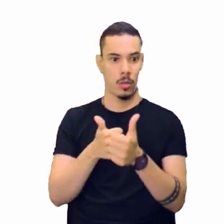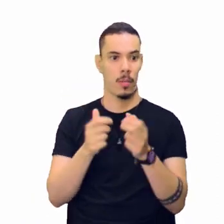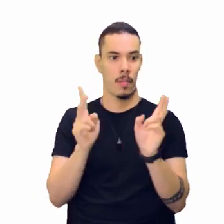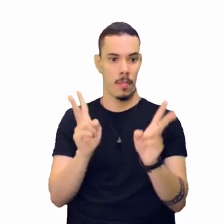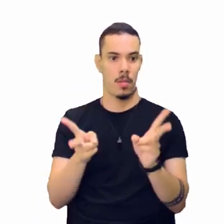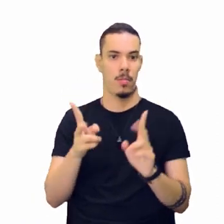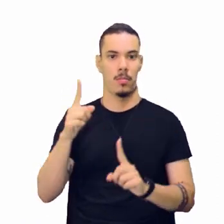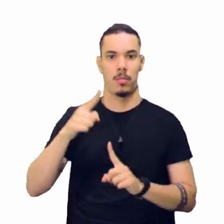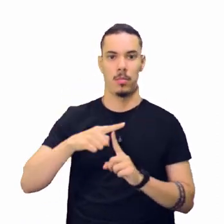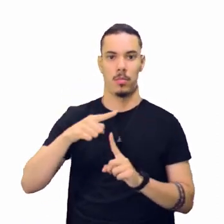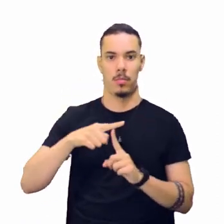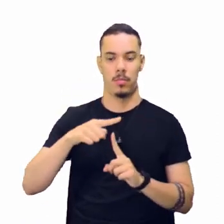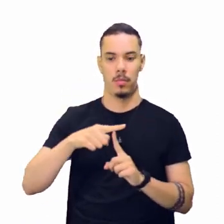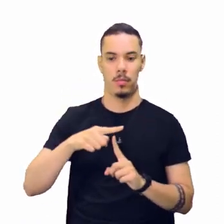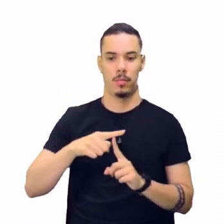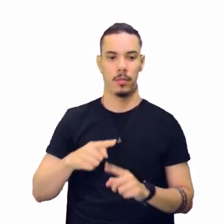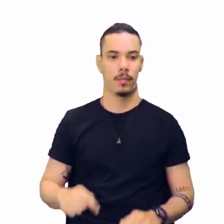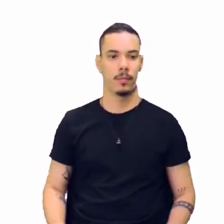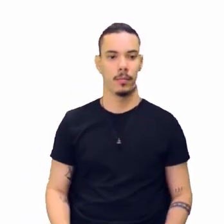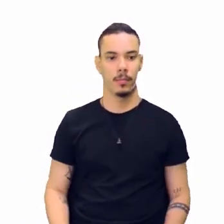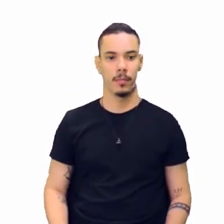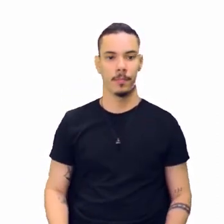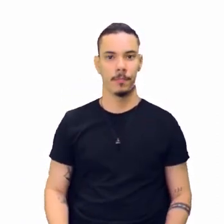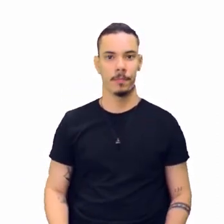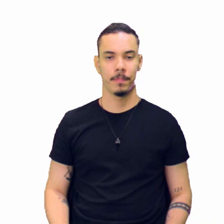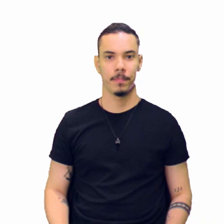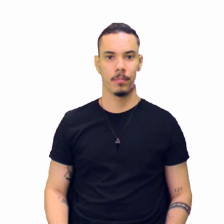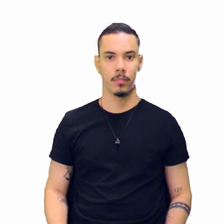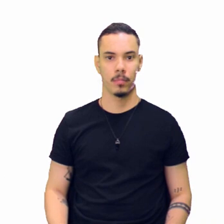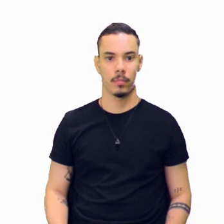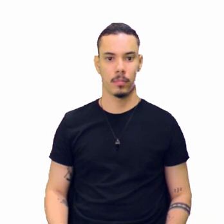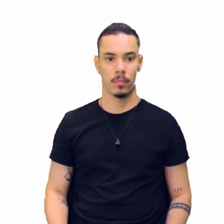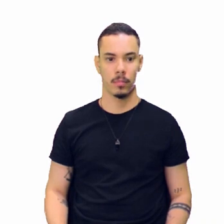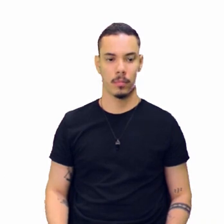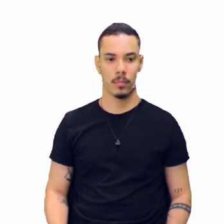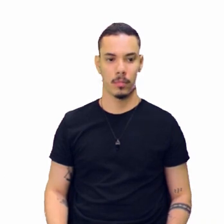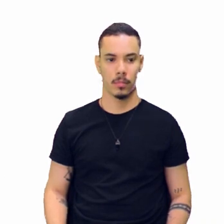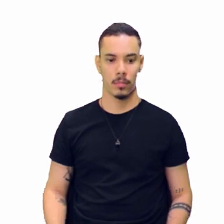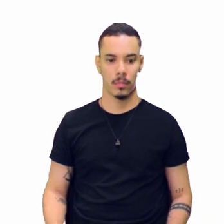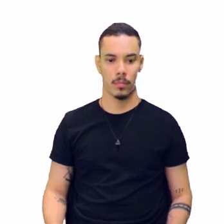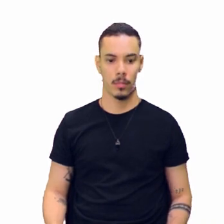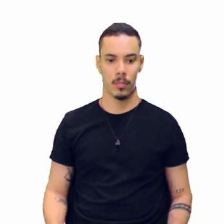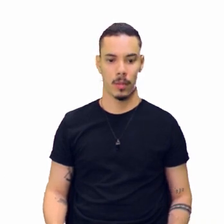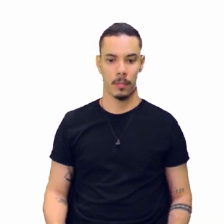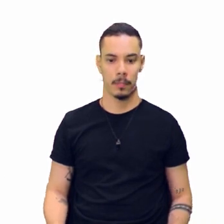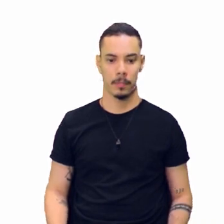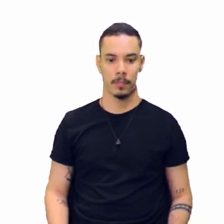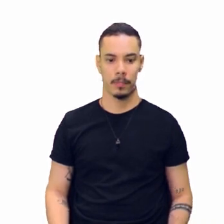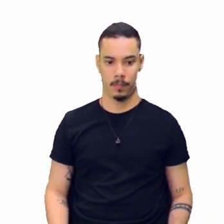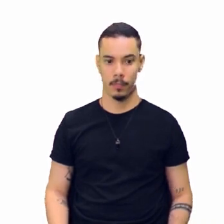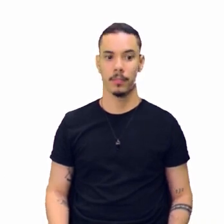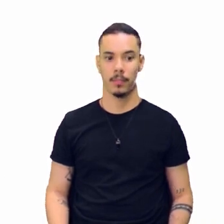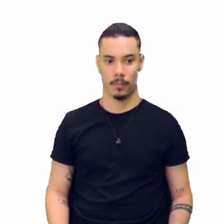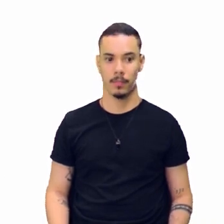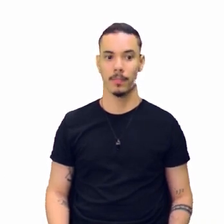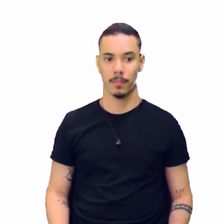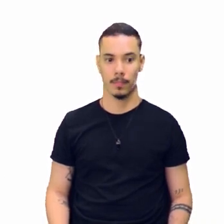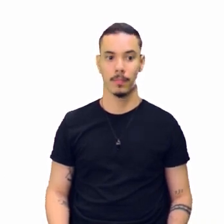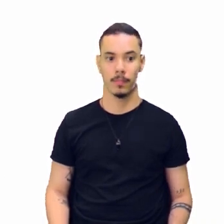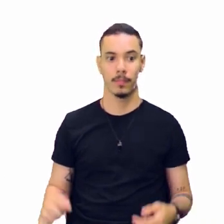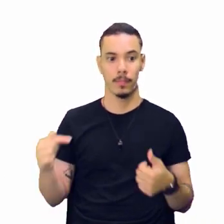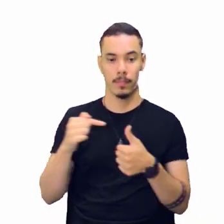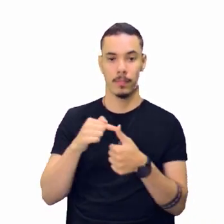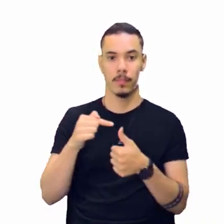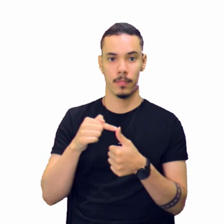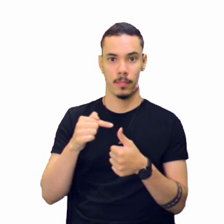mesma tipologia. Então, contínua é uma palavra paroxítona. Então, letra